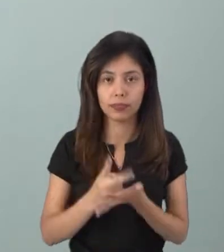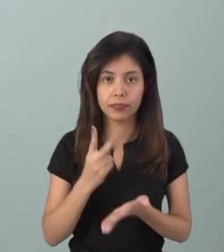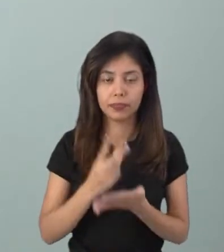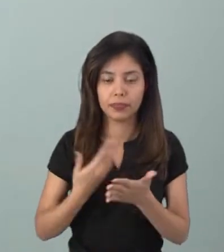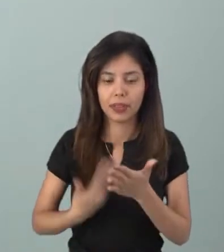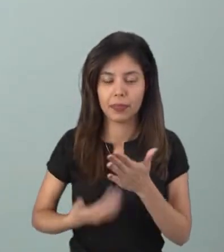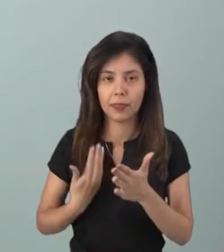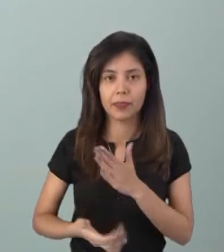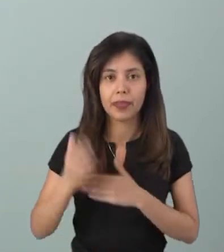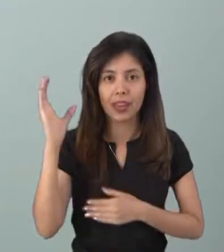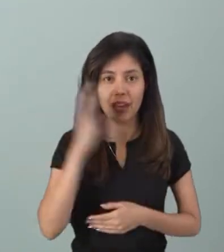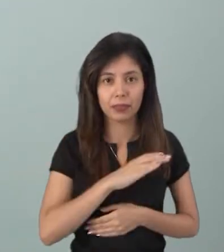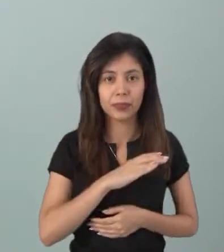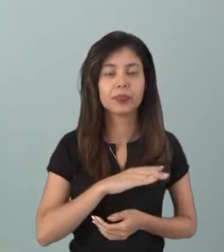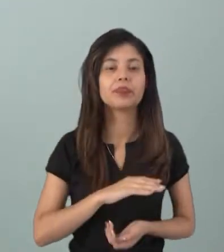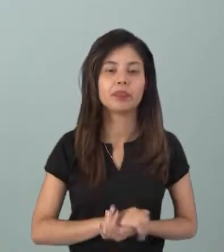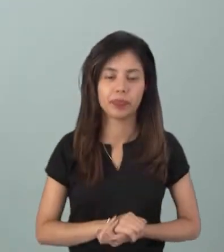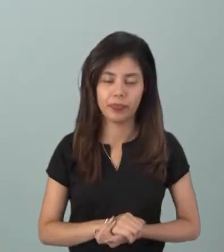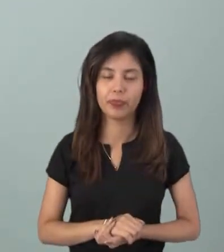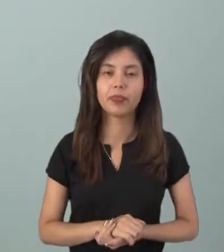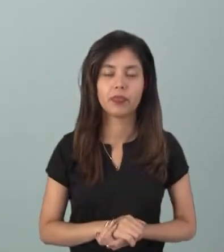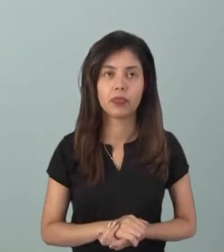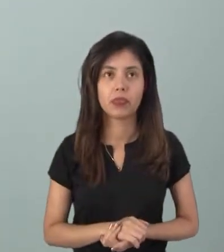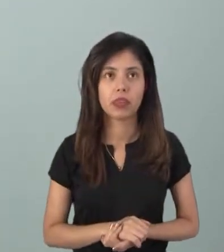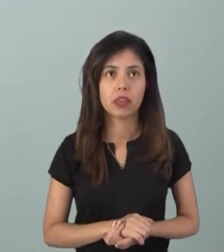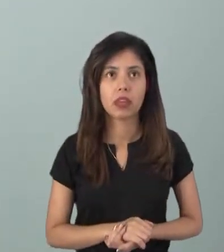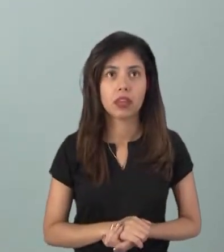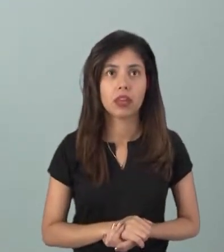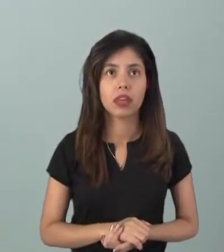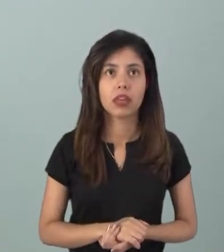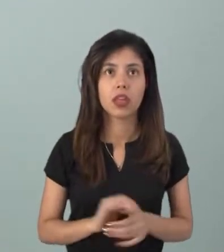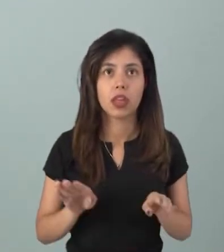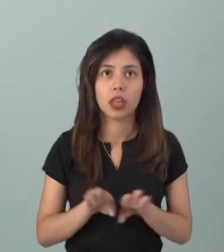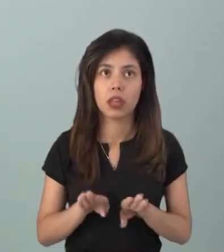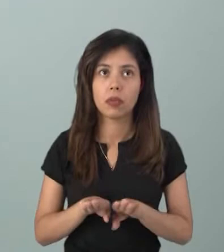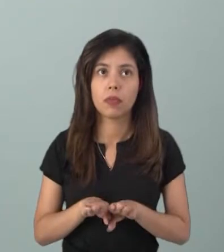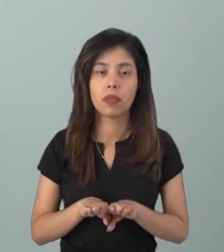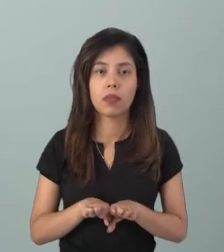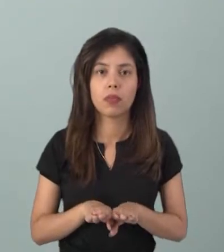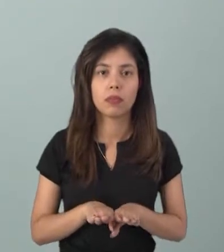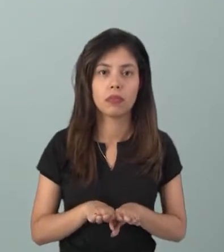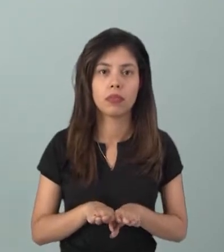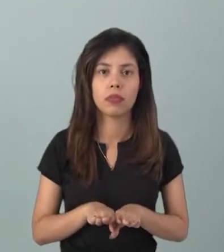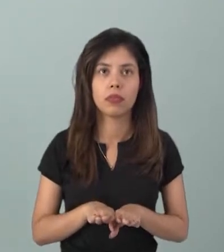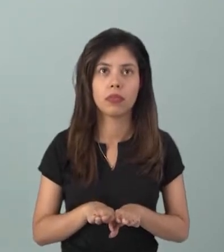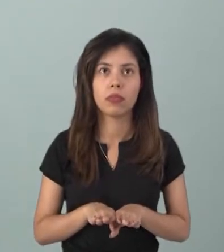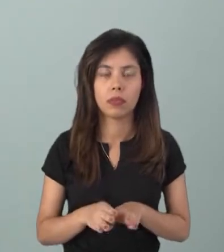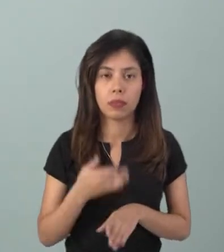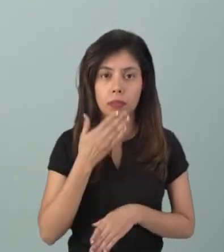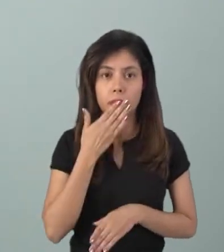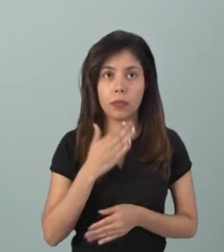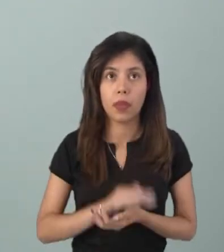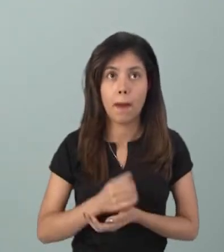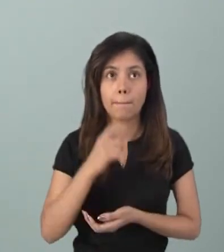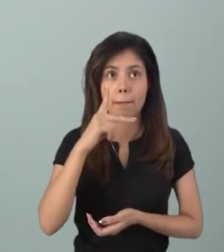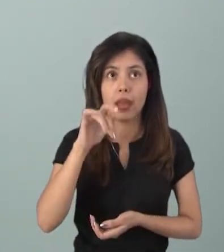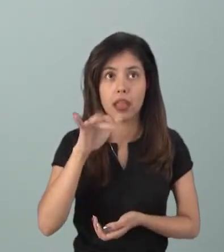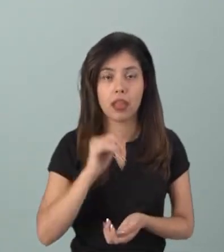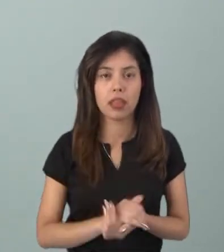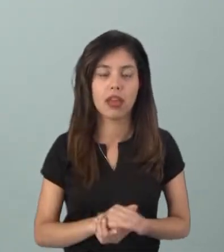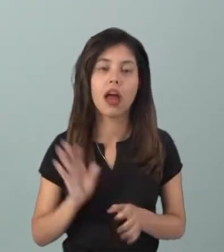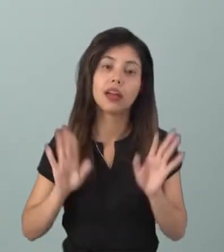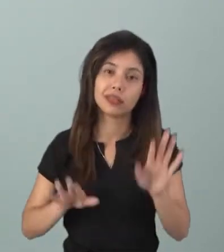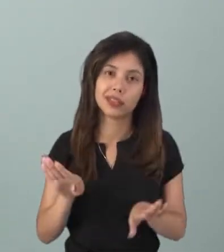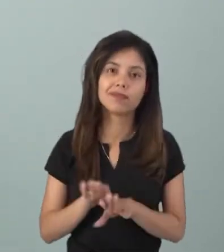perder peso assim de uma forma descontrolada, tá? E pode também se tornar uma pessoa bastante pálida. E em alguns